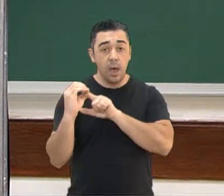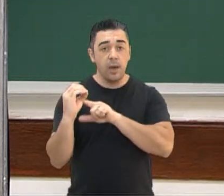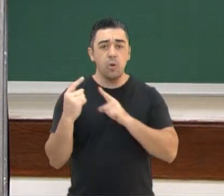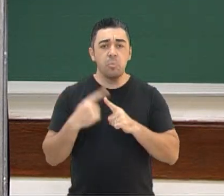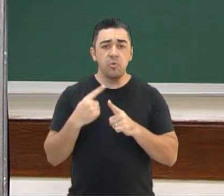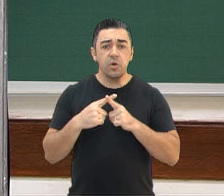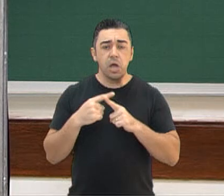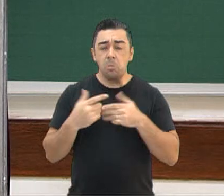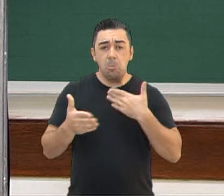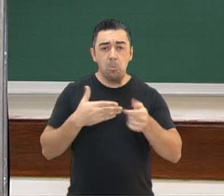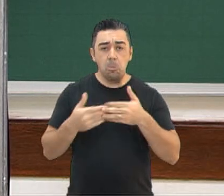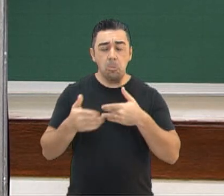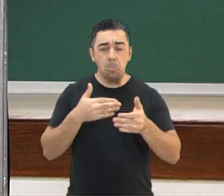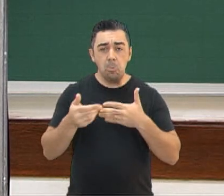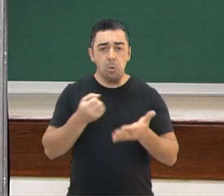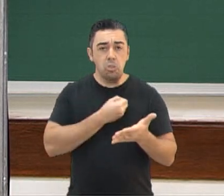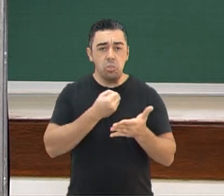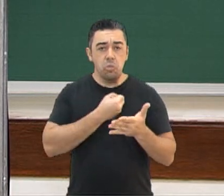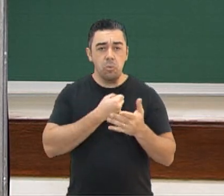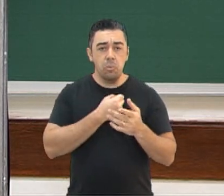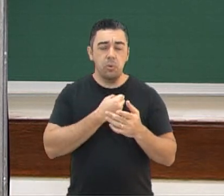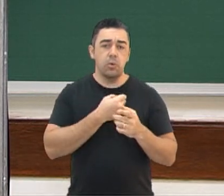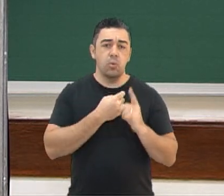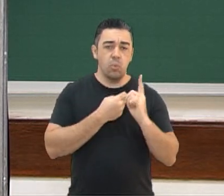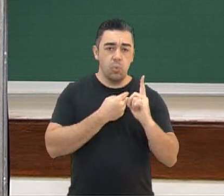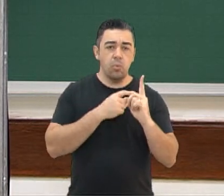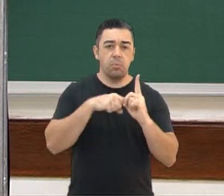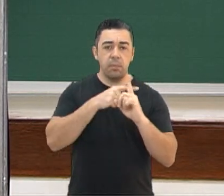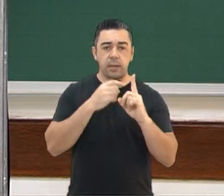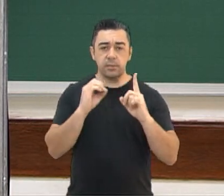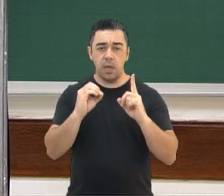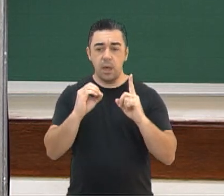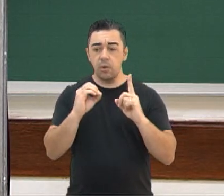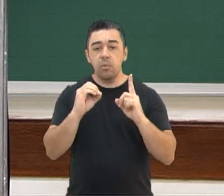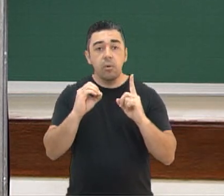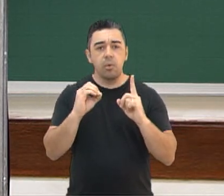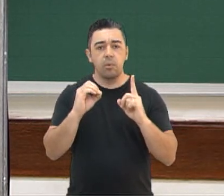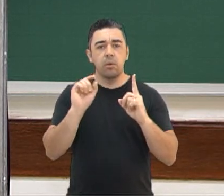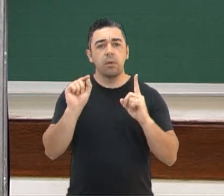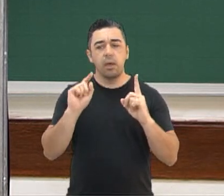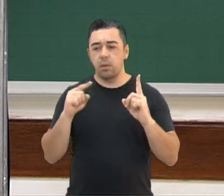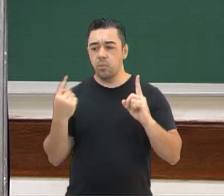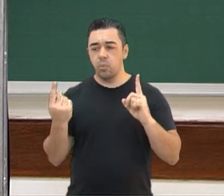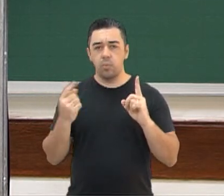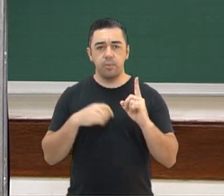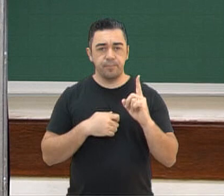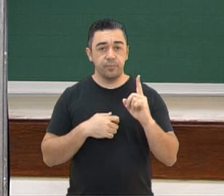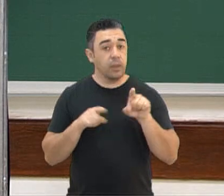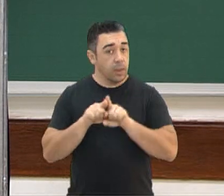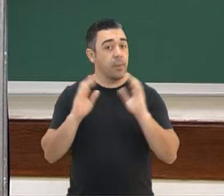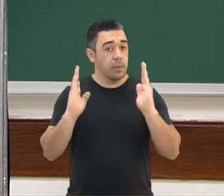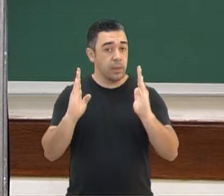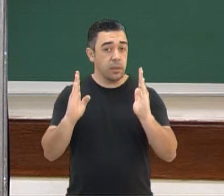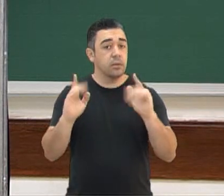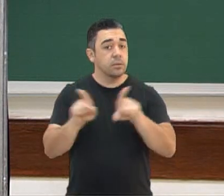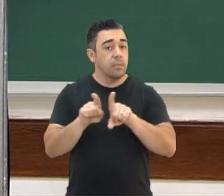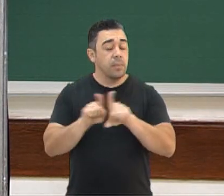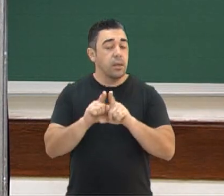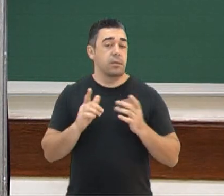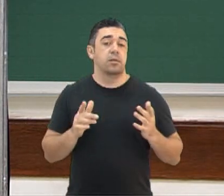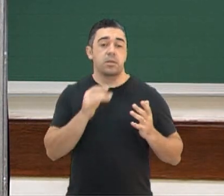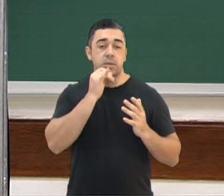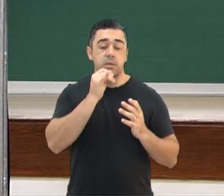eu adicionar ele, né, se eu somar 1 mais 0, eu vou continuar com 1. Então, na matriz, isso também vale, tá bom? Se eu tiver uma